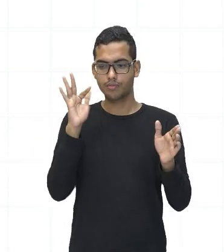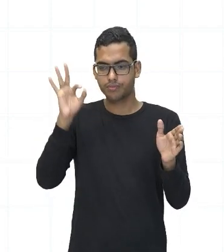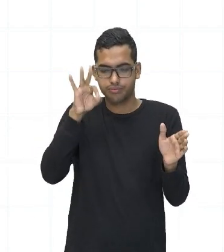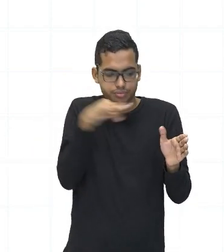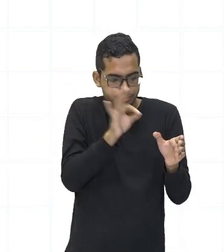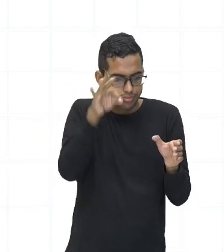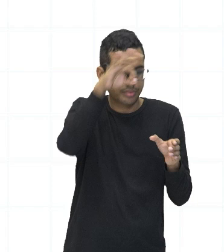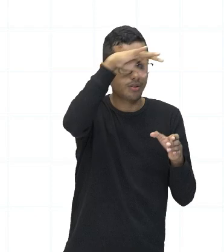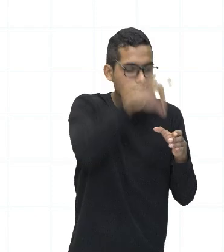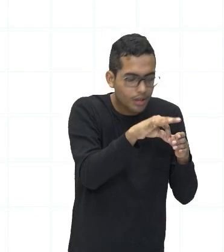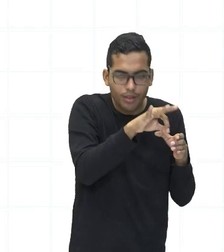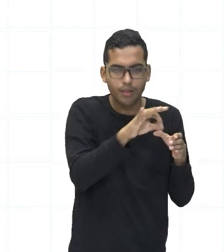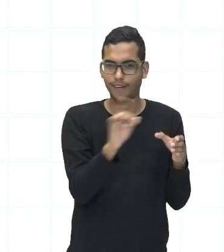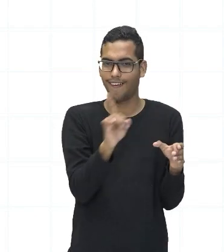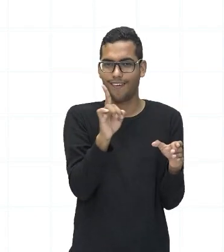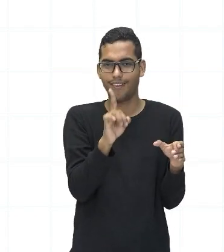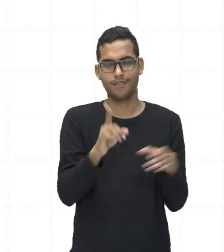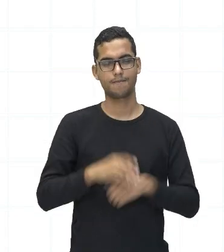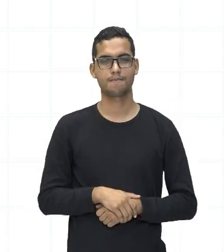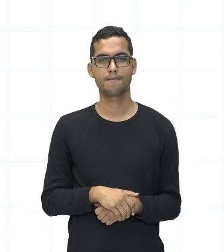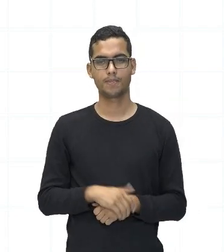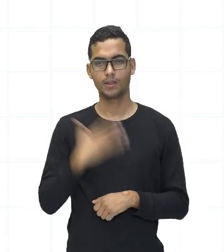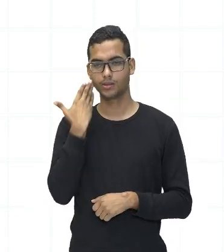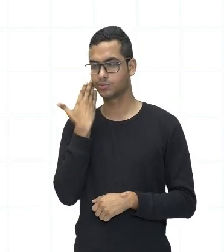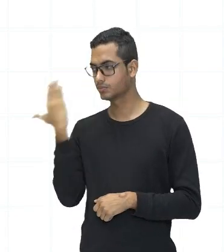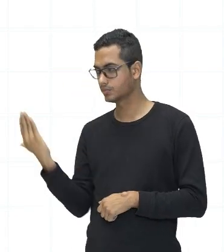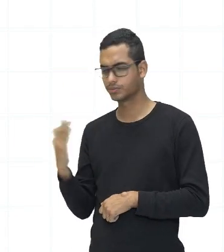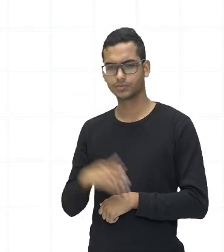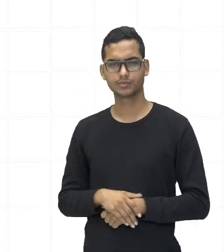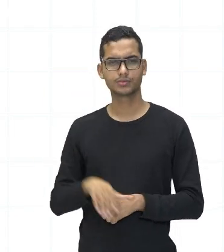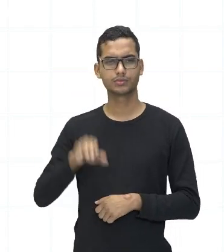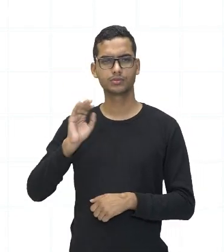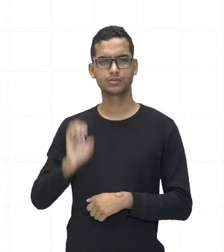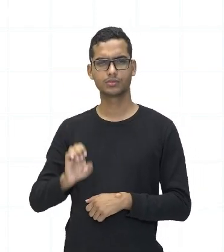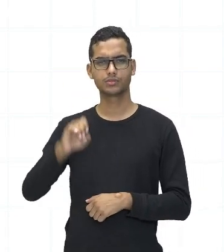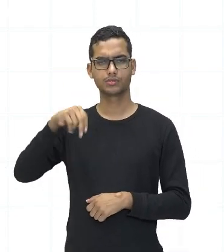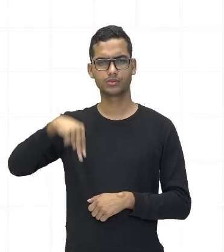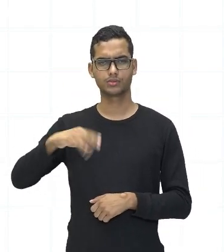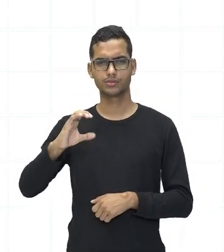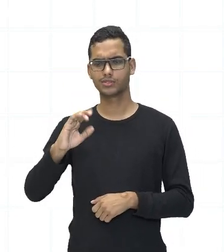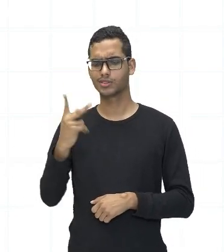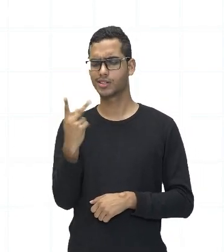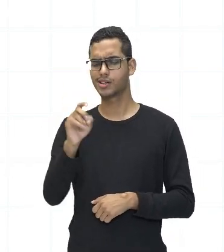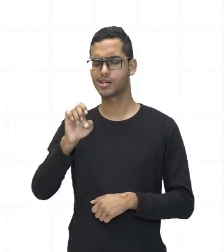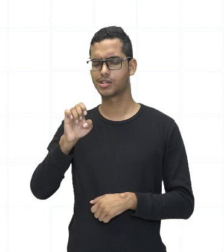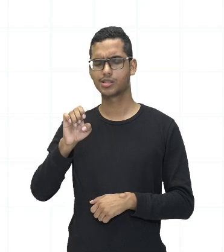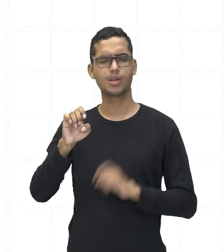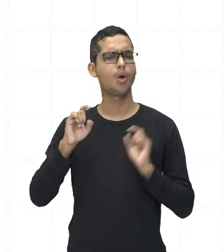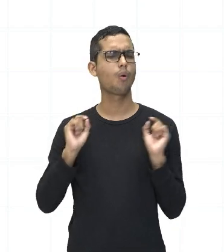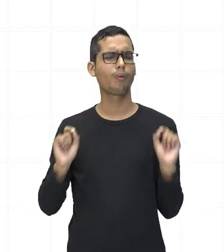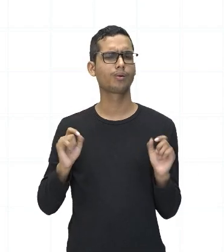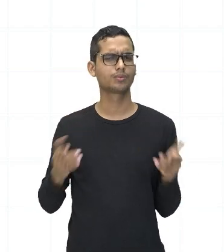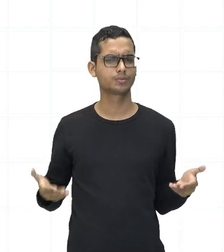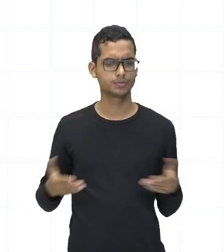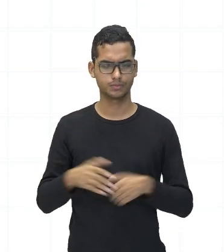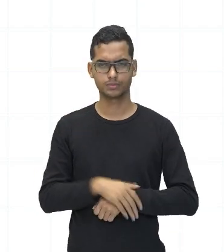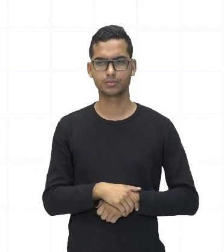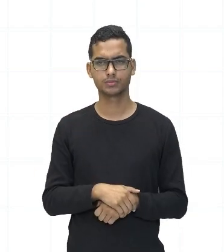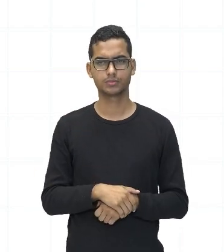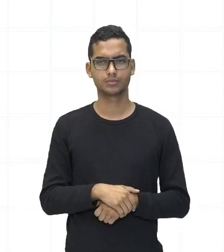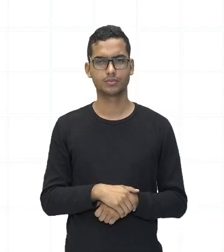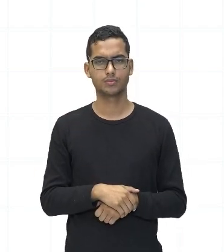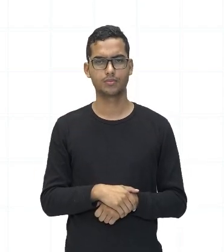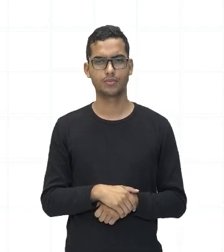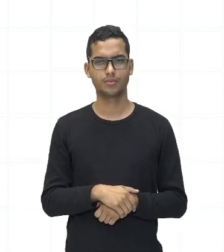nós temos o verbo do imperativo, enche, uma forma do verbo encher, não é? E temos aí